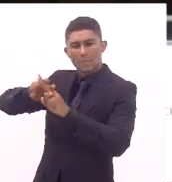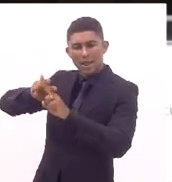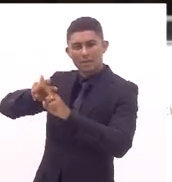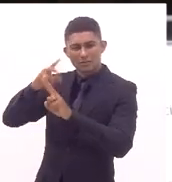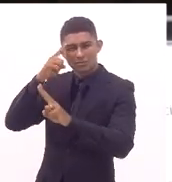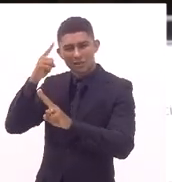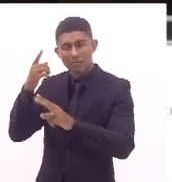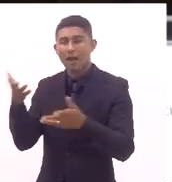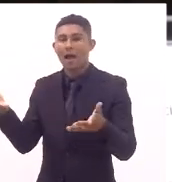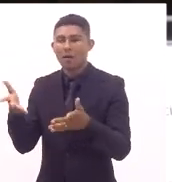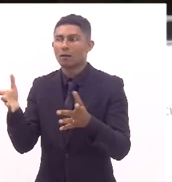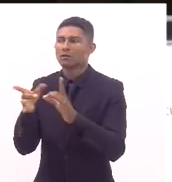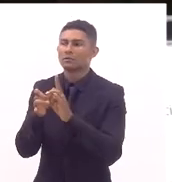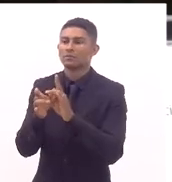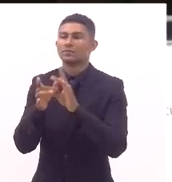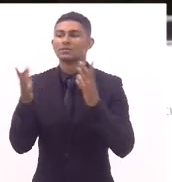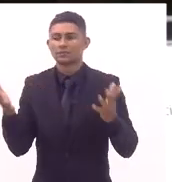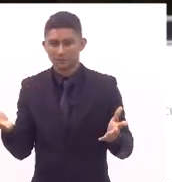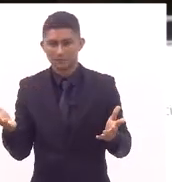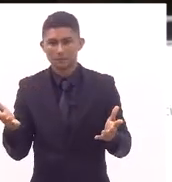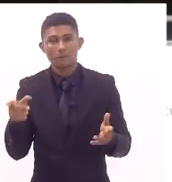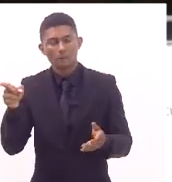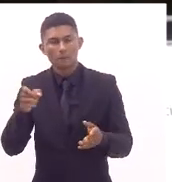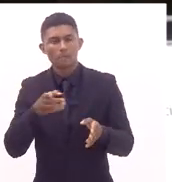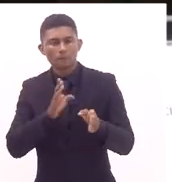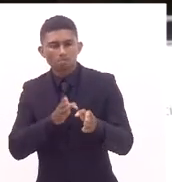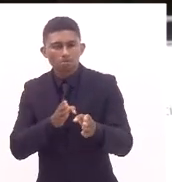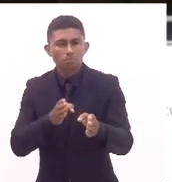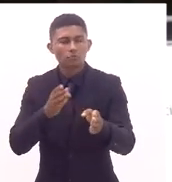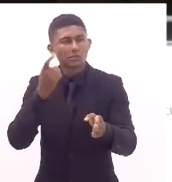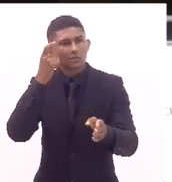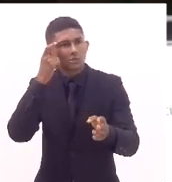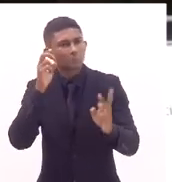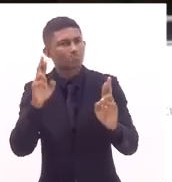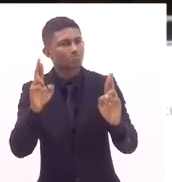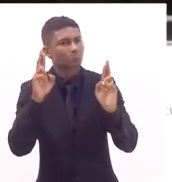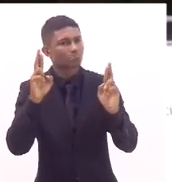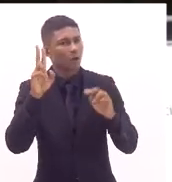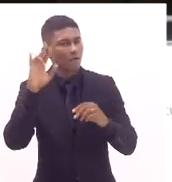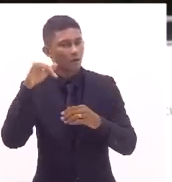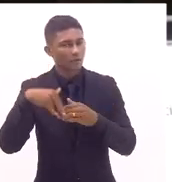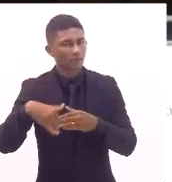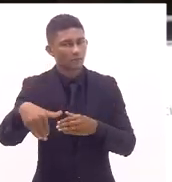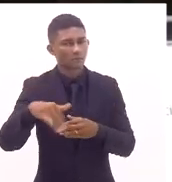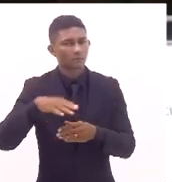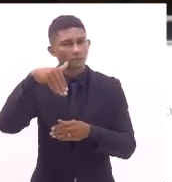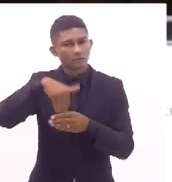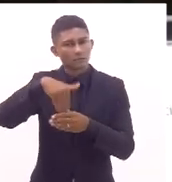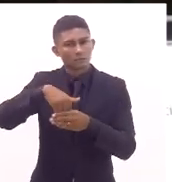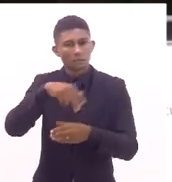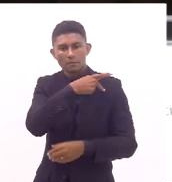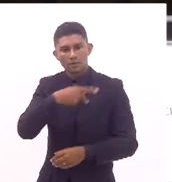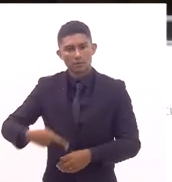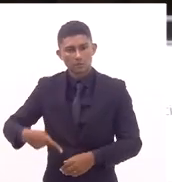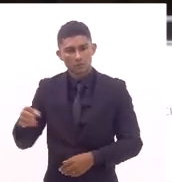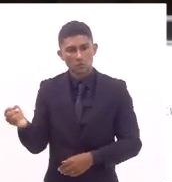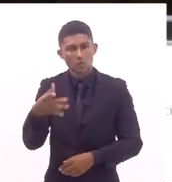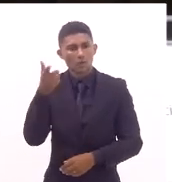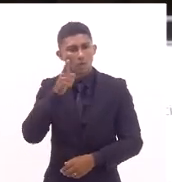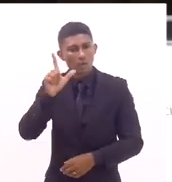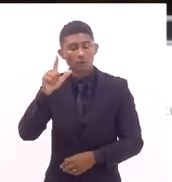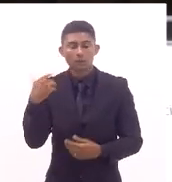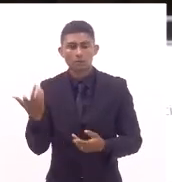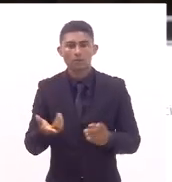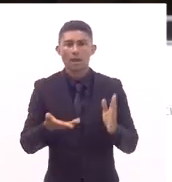está inocentado e caminha com muita esperança para a releição dele a Benê ali com toda sua